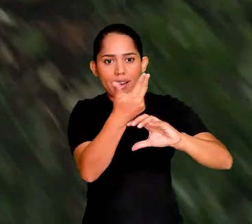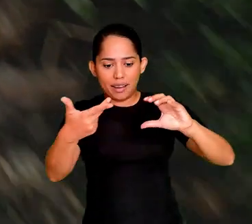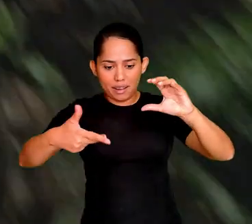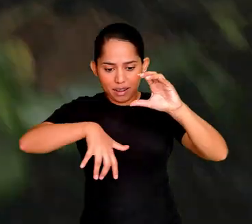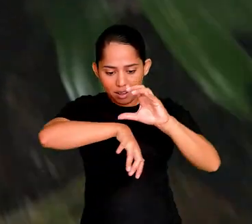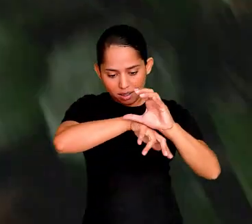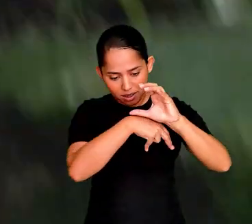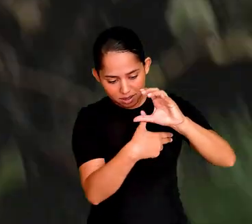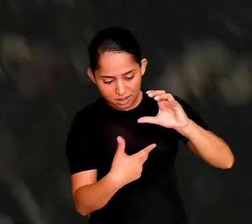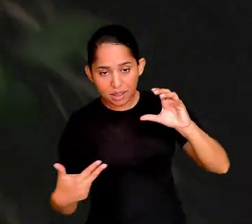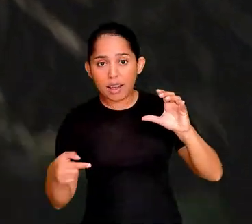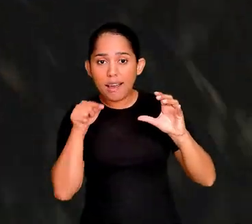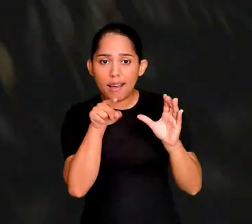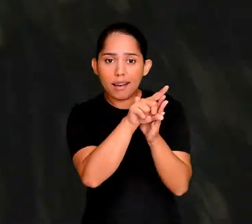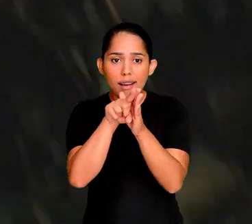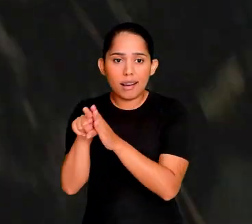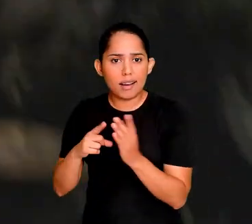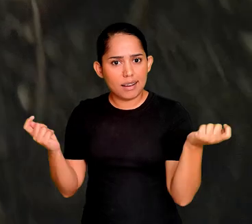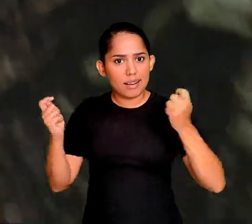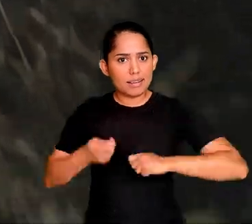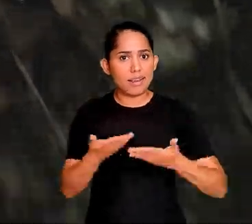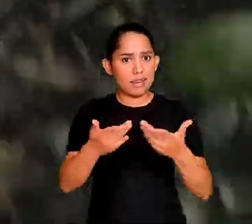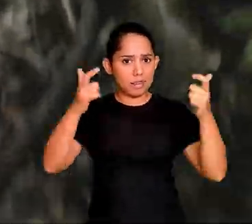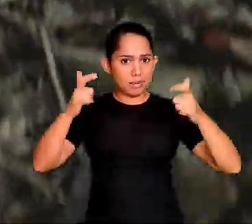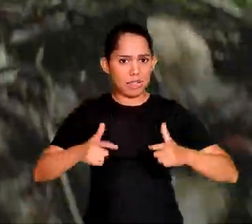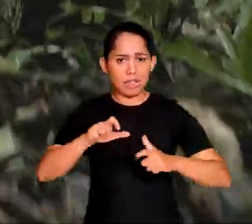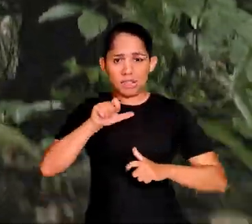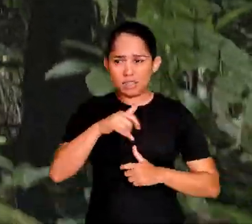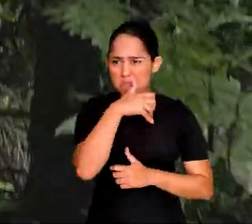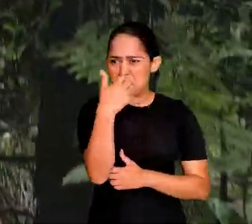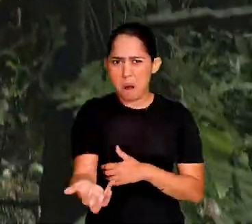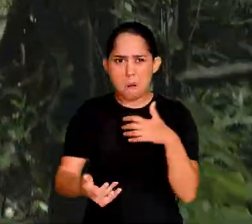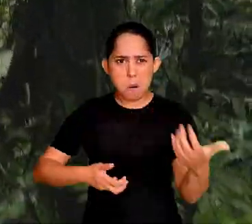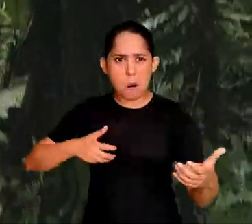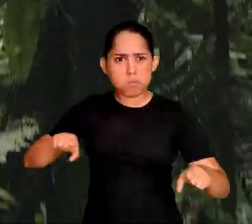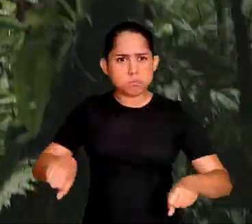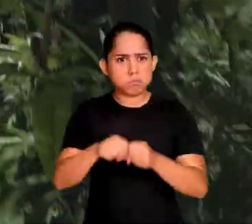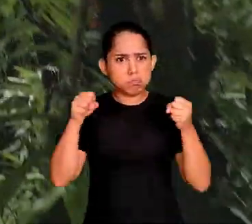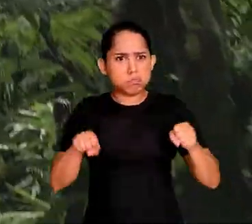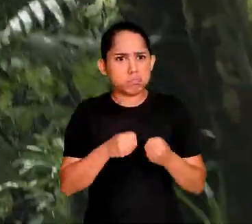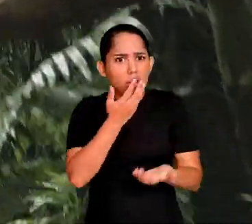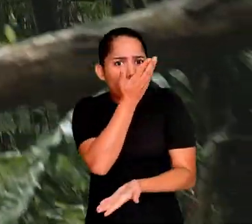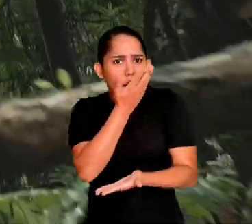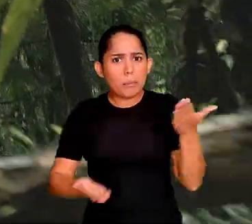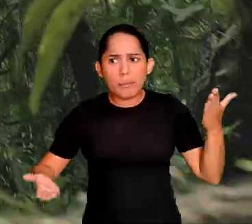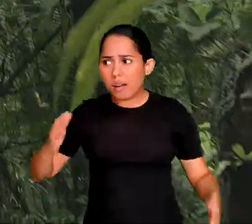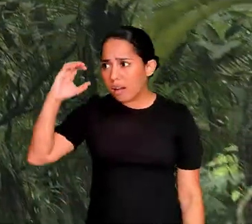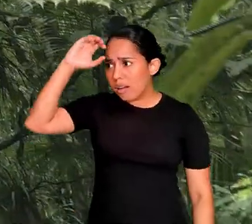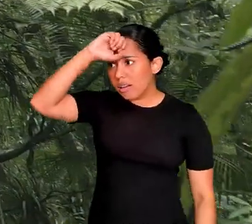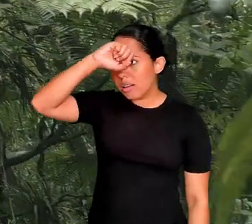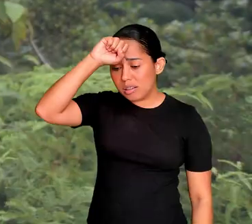da flora, toda essa pesquisa é possível em espaços como esse. Se a gente destruir a floresta, a gente perde a possibilidade não